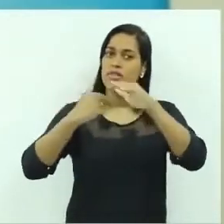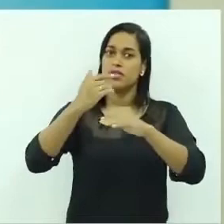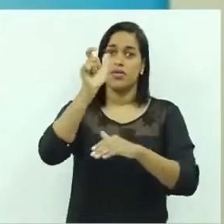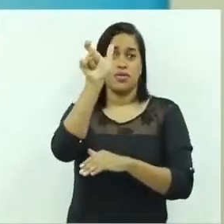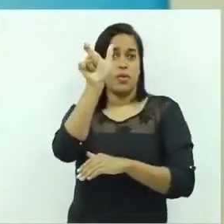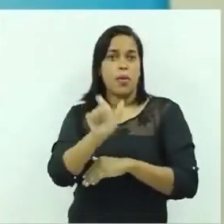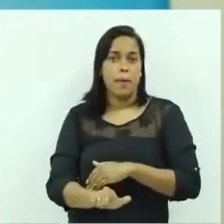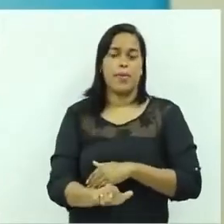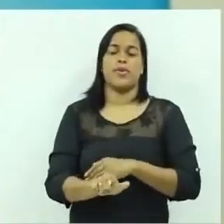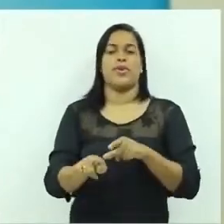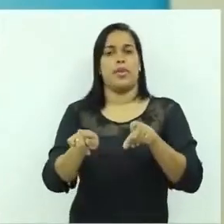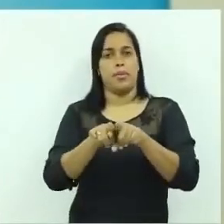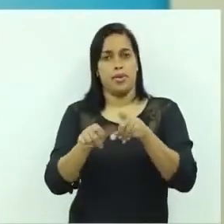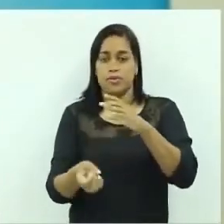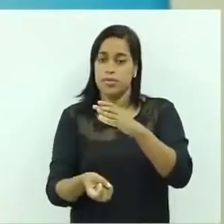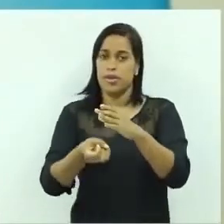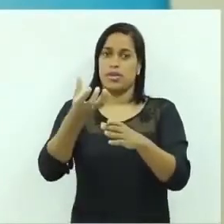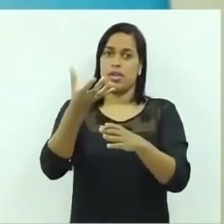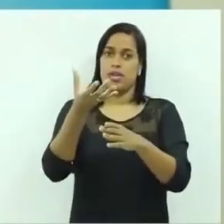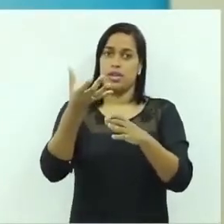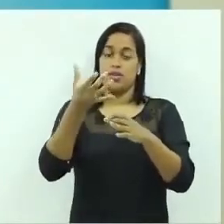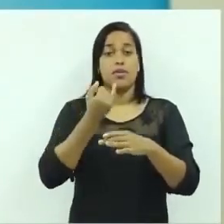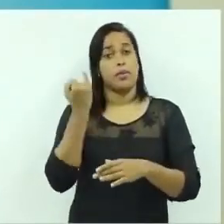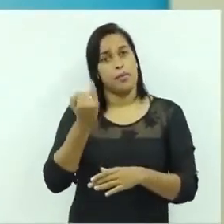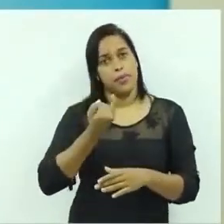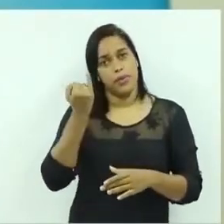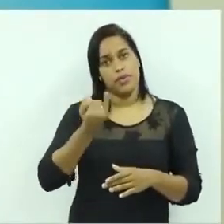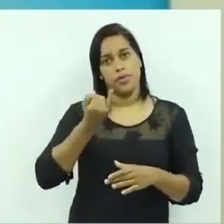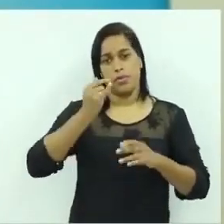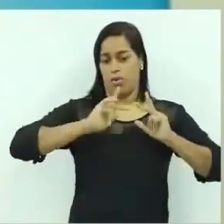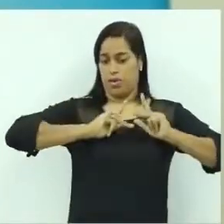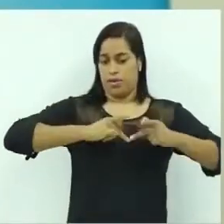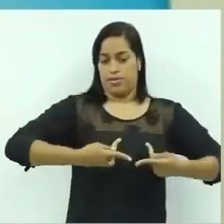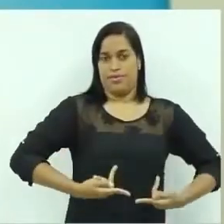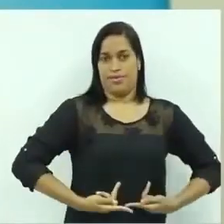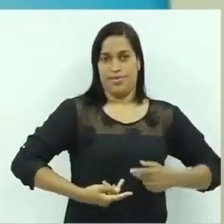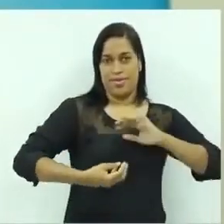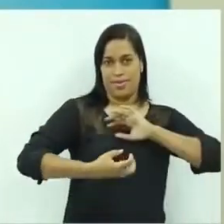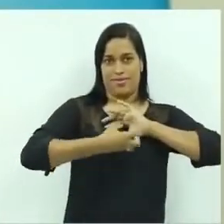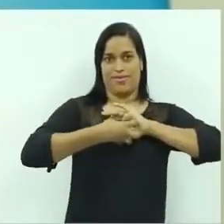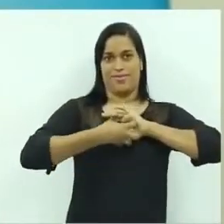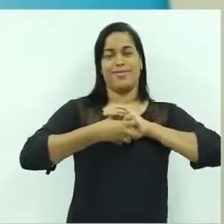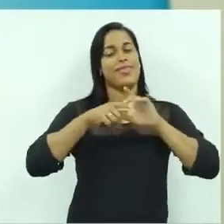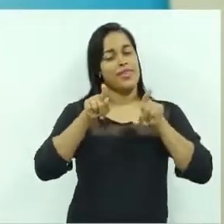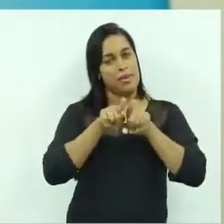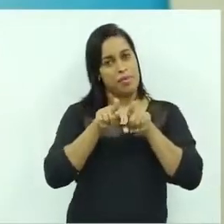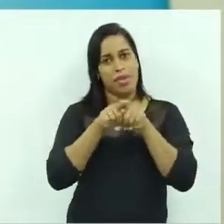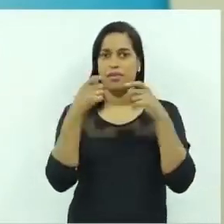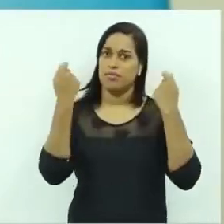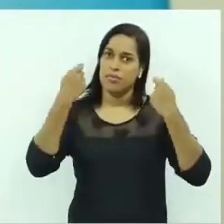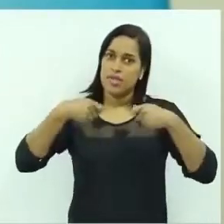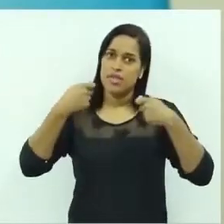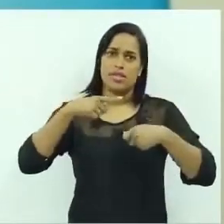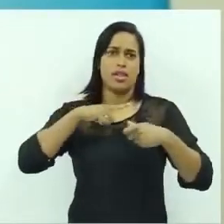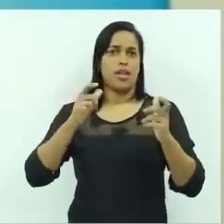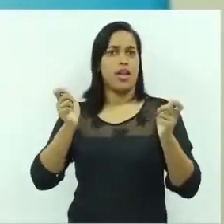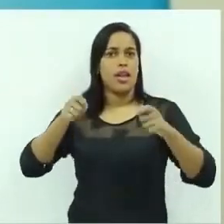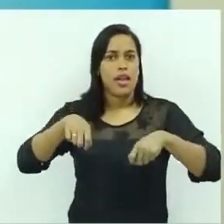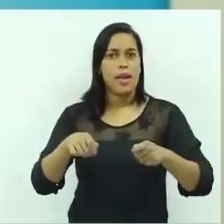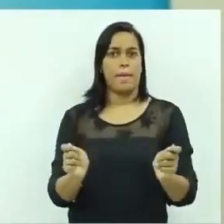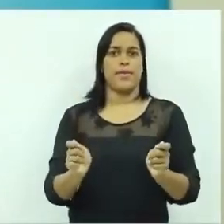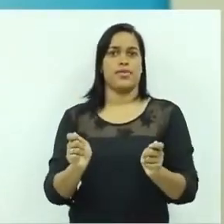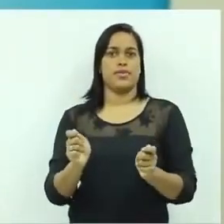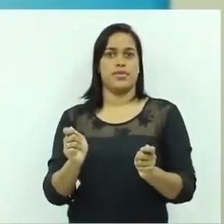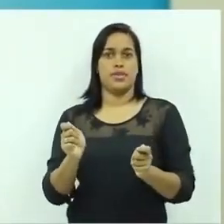o comportamento criativo, que é parte integrante do ser empreendedor, a gente precisa ter capacidade